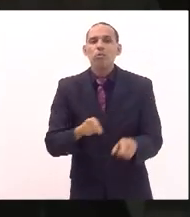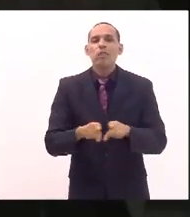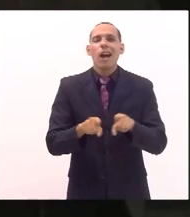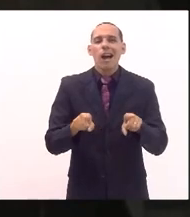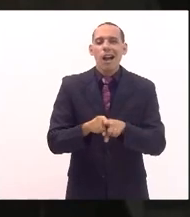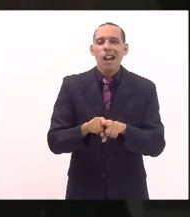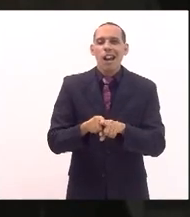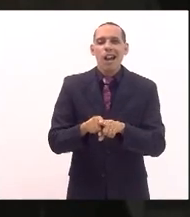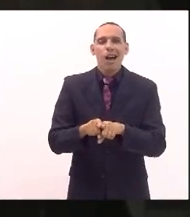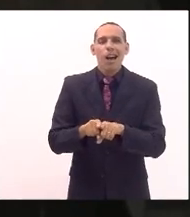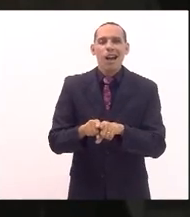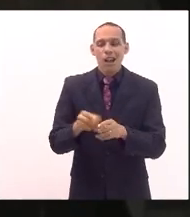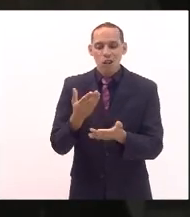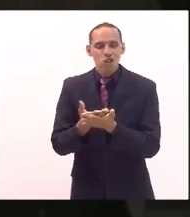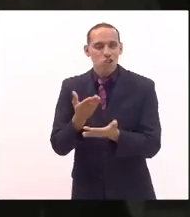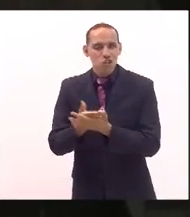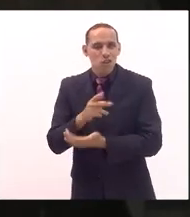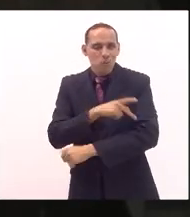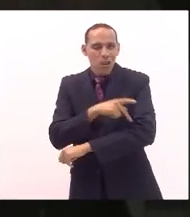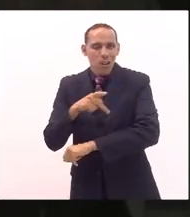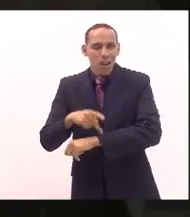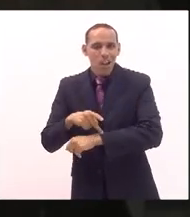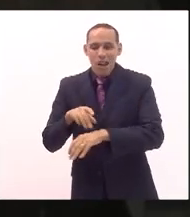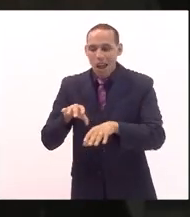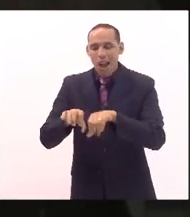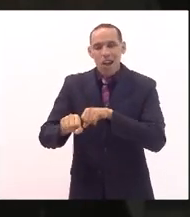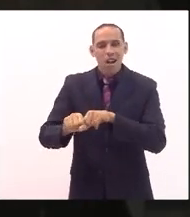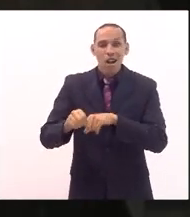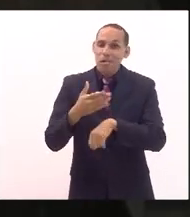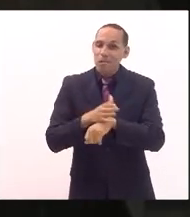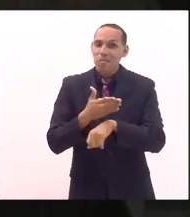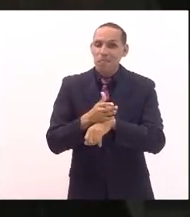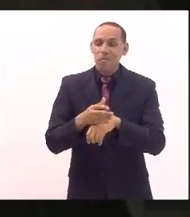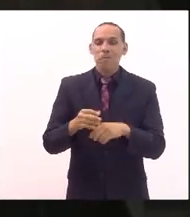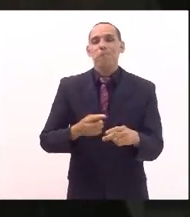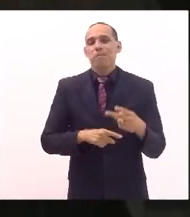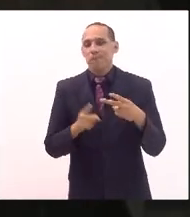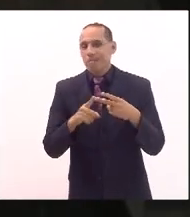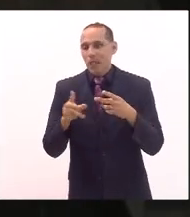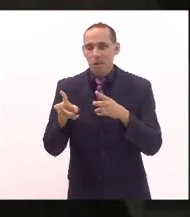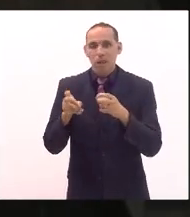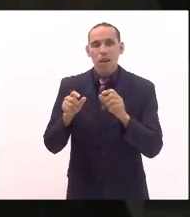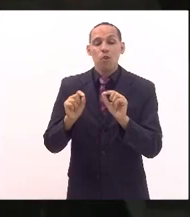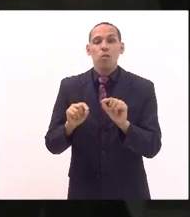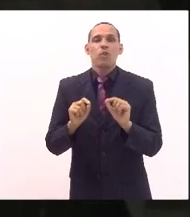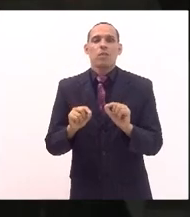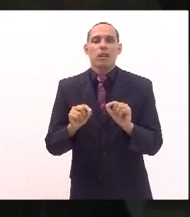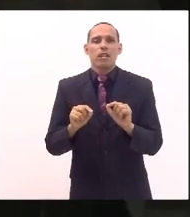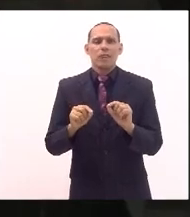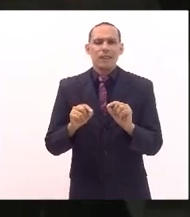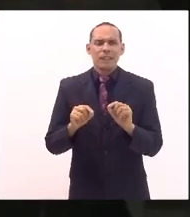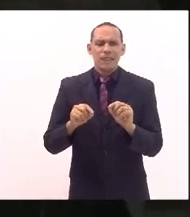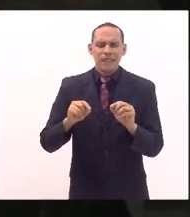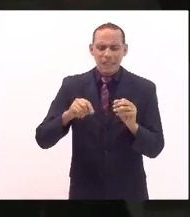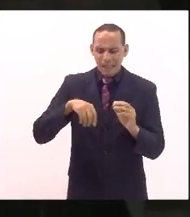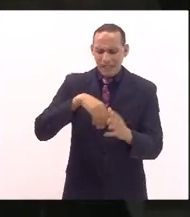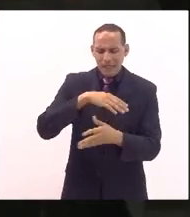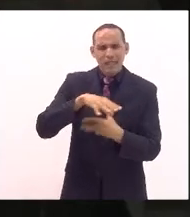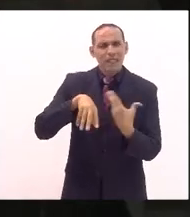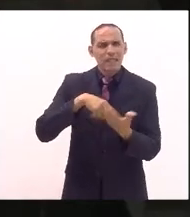a formação prática você vem para isso segunda coisa que nós percebemos a um nó